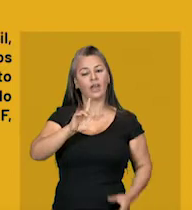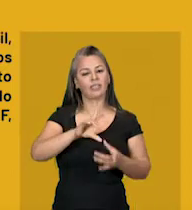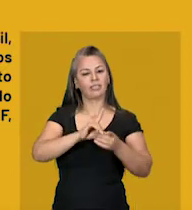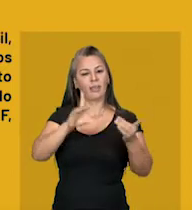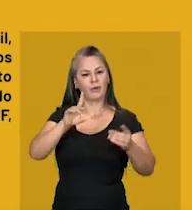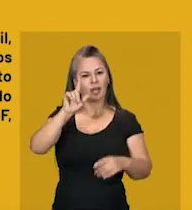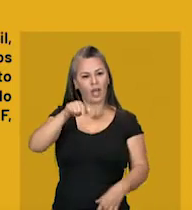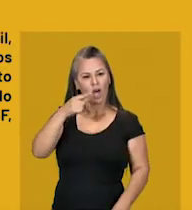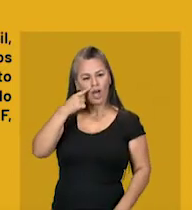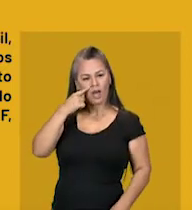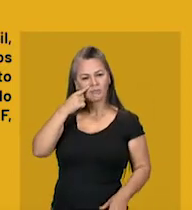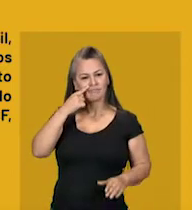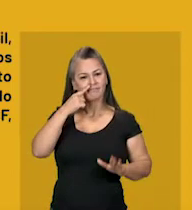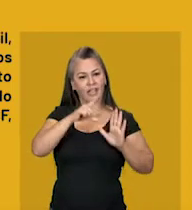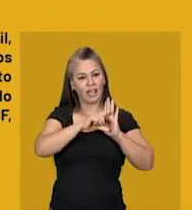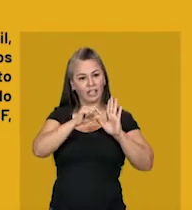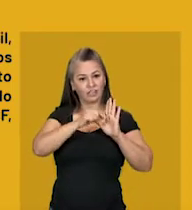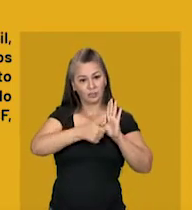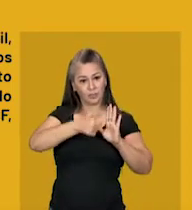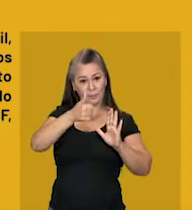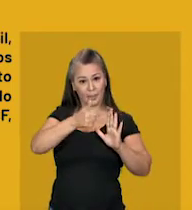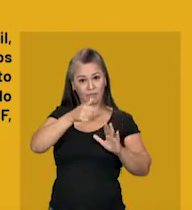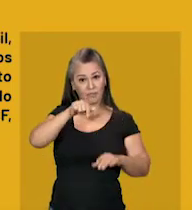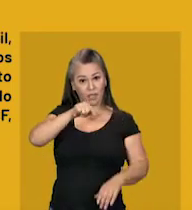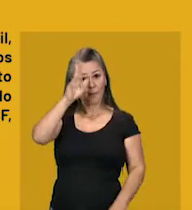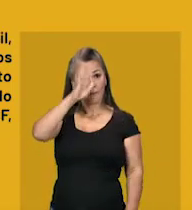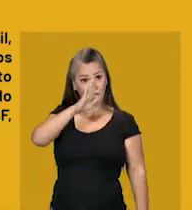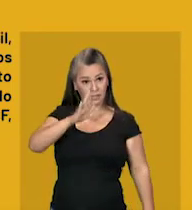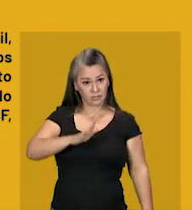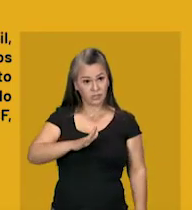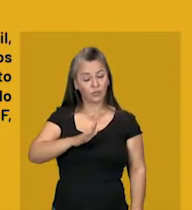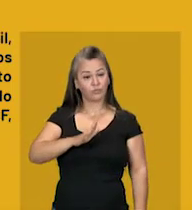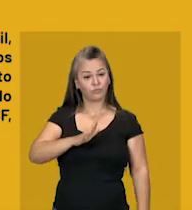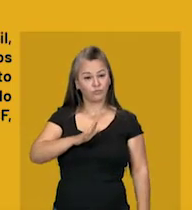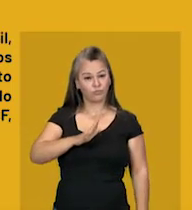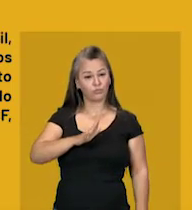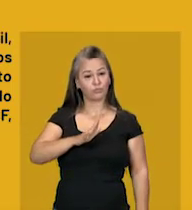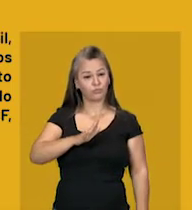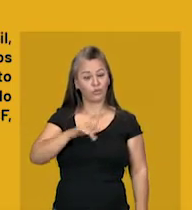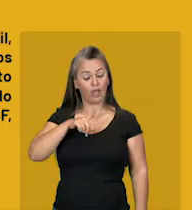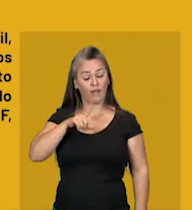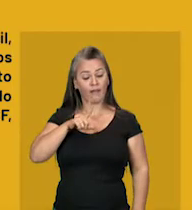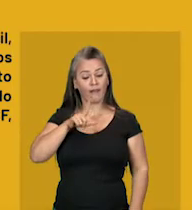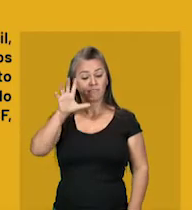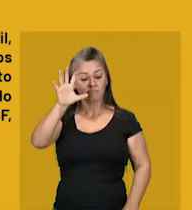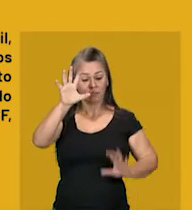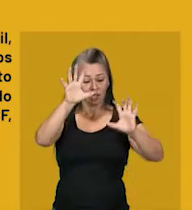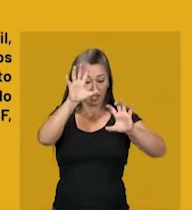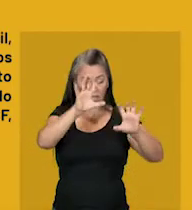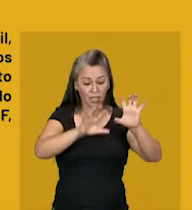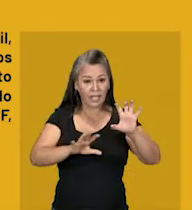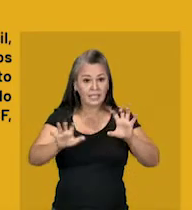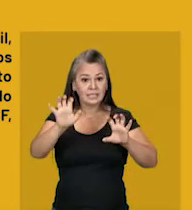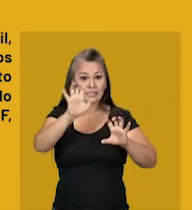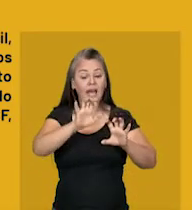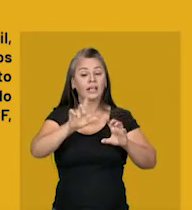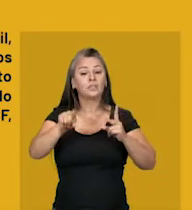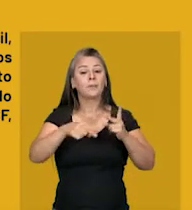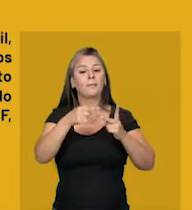A República Federativa do Brasil, formada pela união indissolúvel dos Estados e municípios e do Distrito